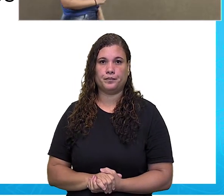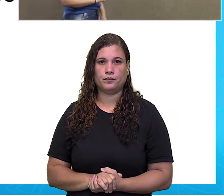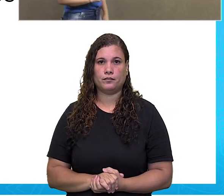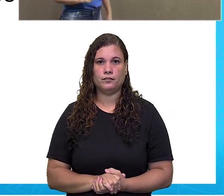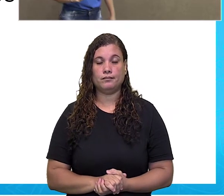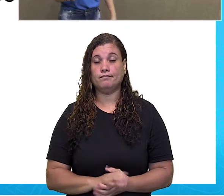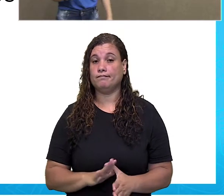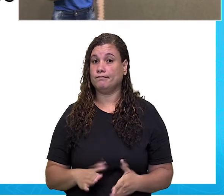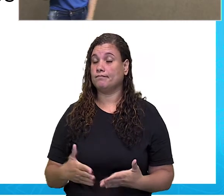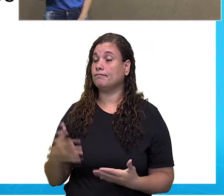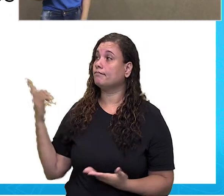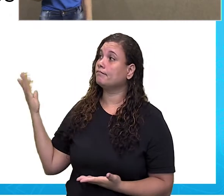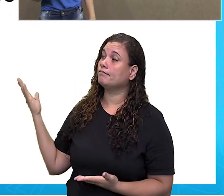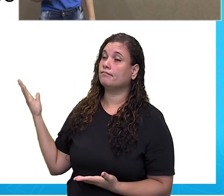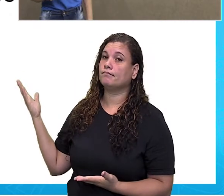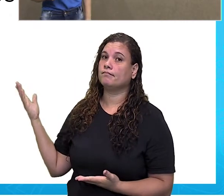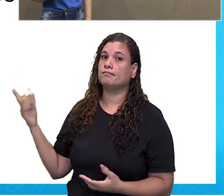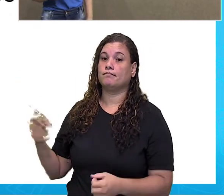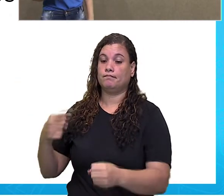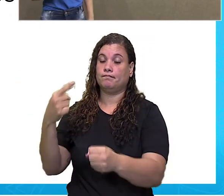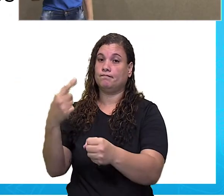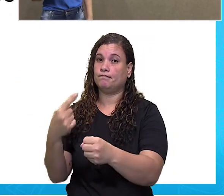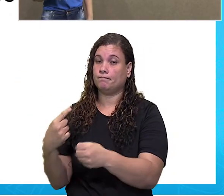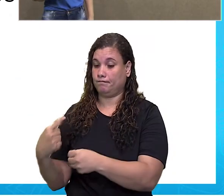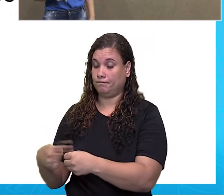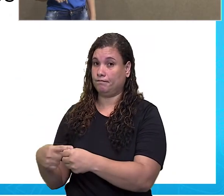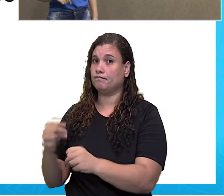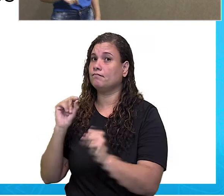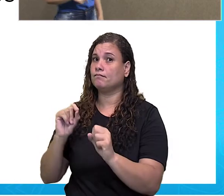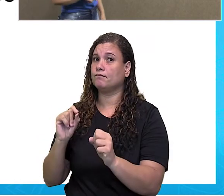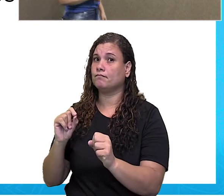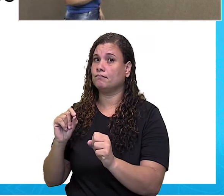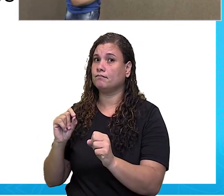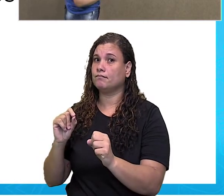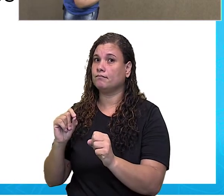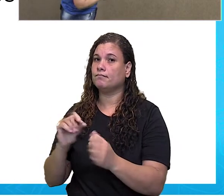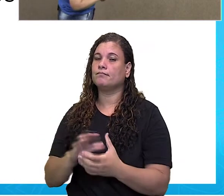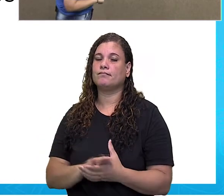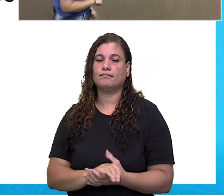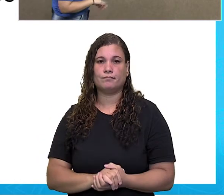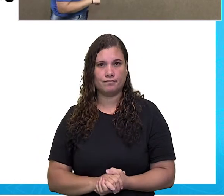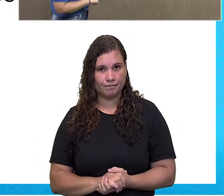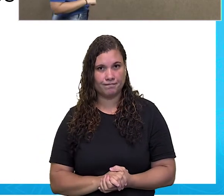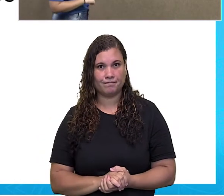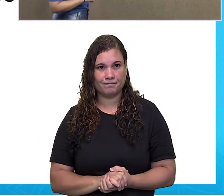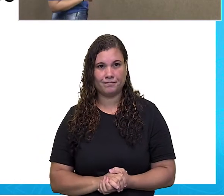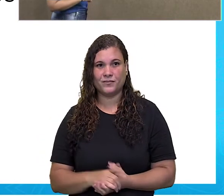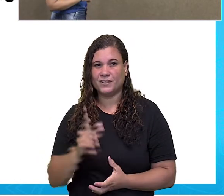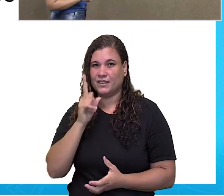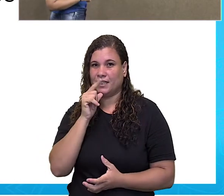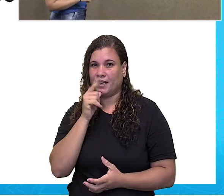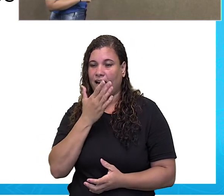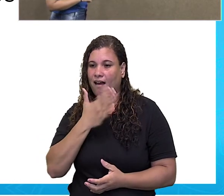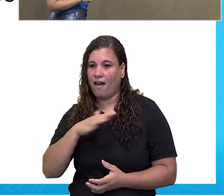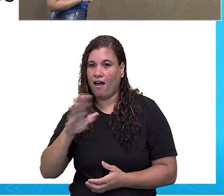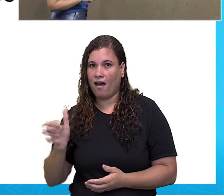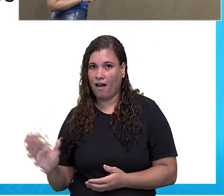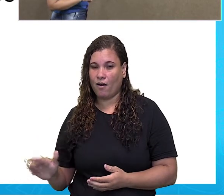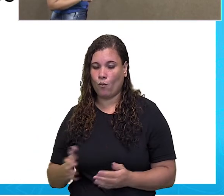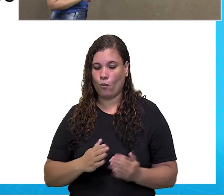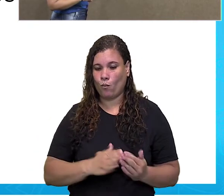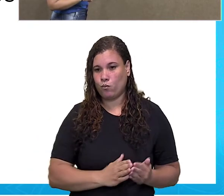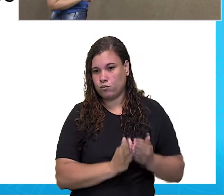Temos também cidades portuárias. Aqui no nosso país, nós temos Santos, em São